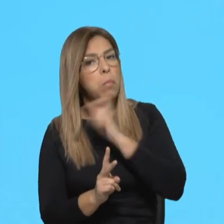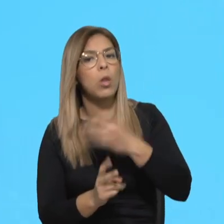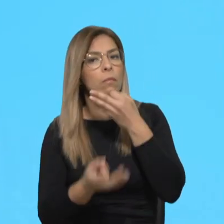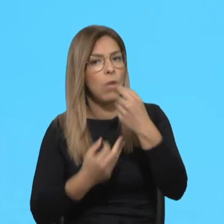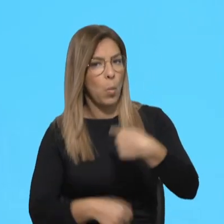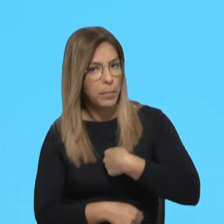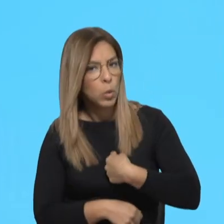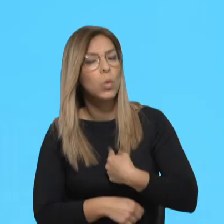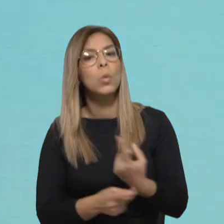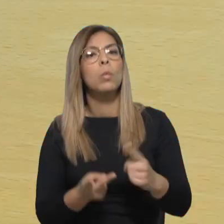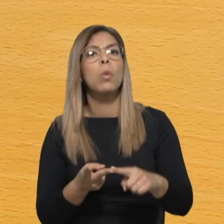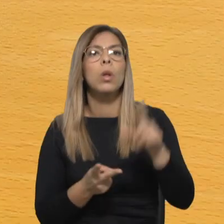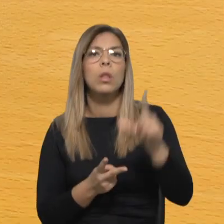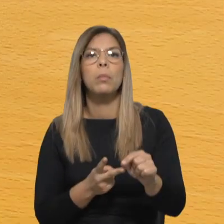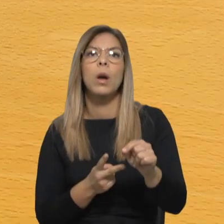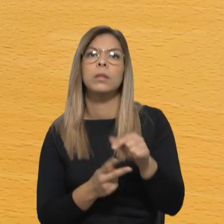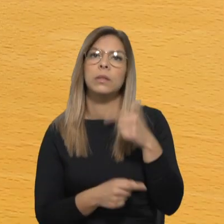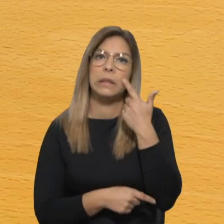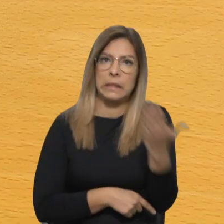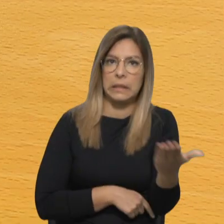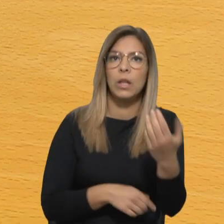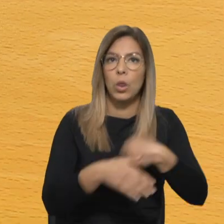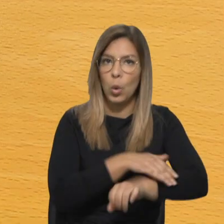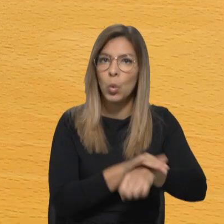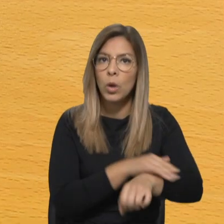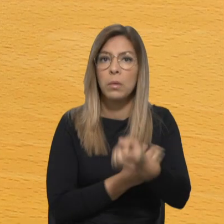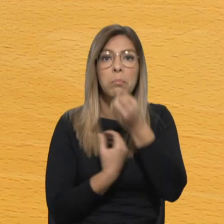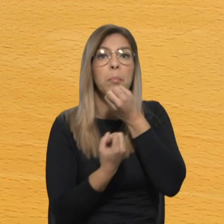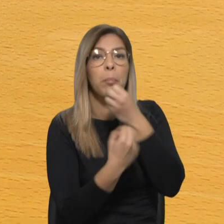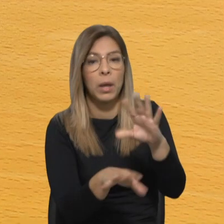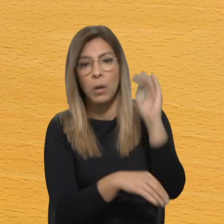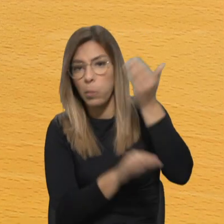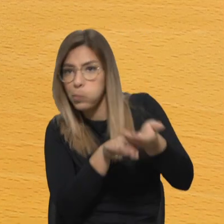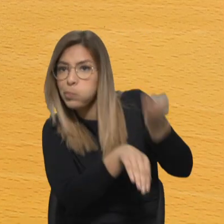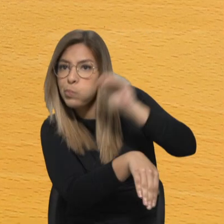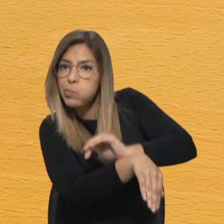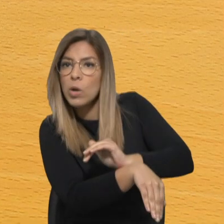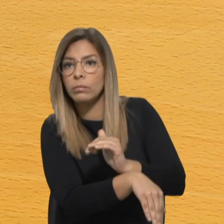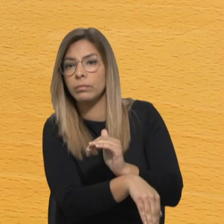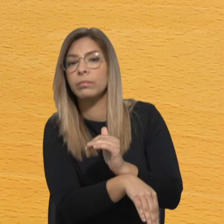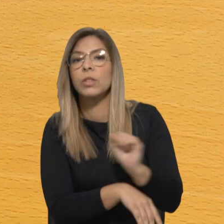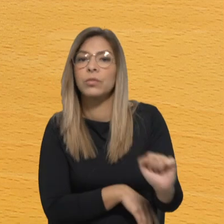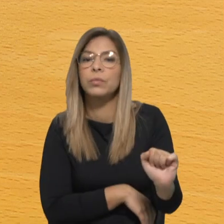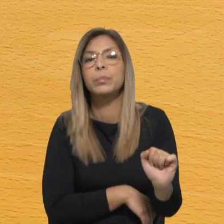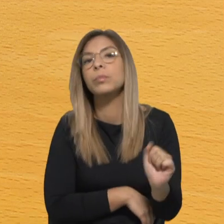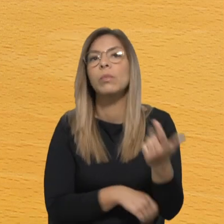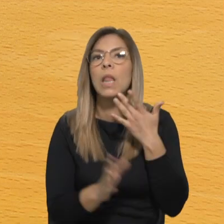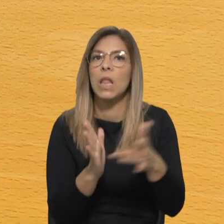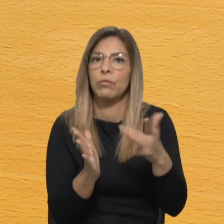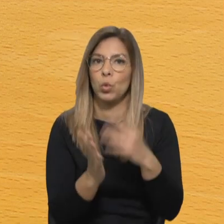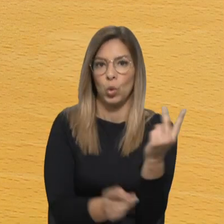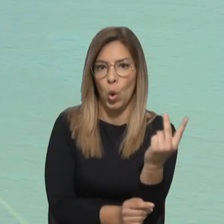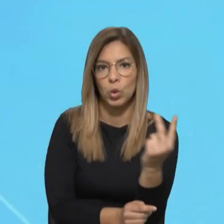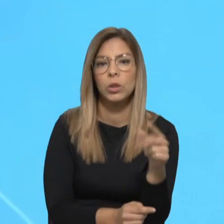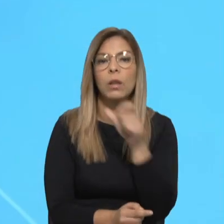Tartaruga que Perdeu a Carapaça, que já lá vamos falar aos nossos telespectadores. Antes, e obrigatoriamente, temos de falar